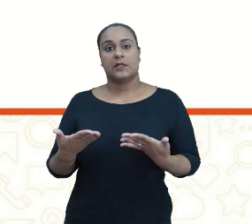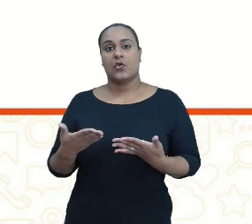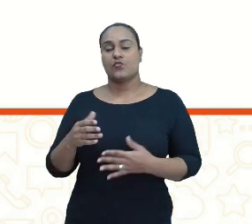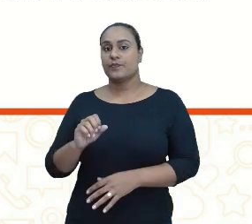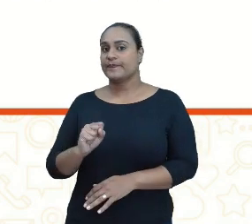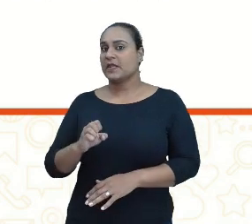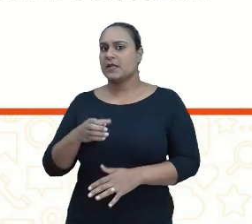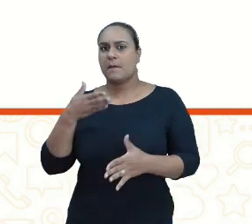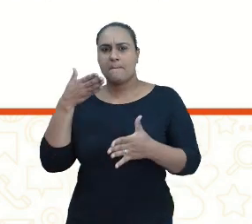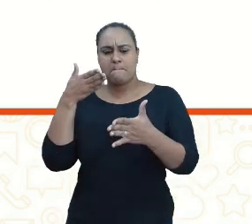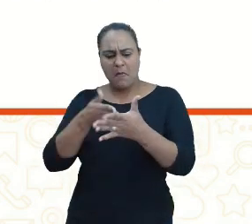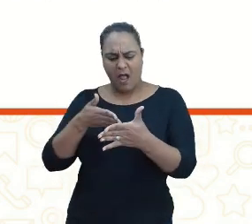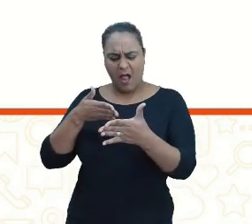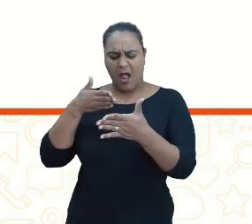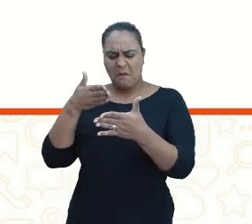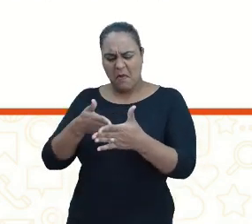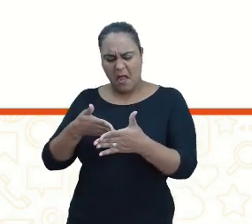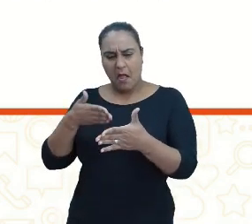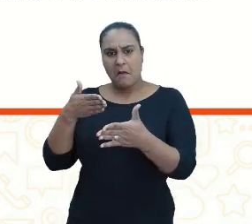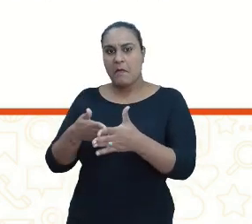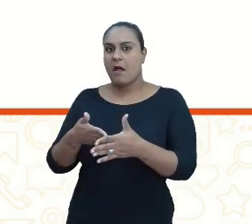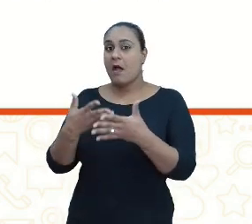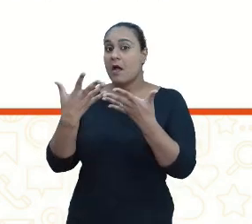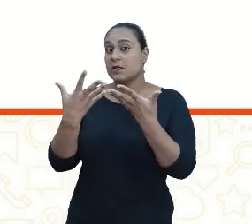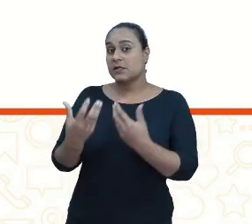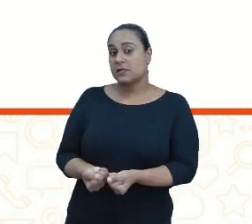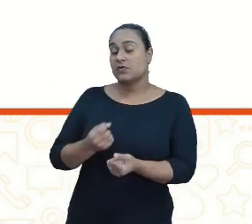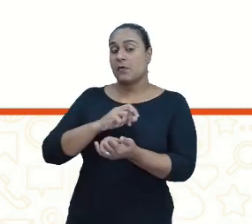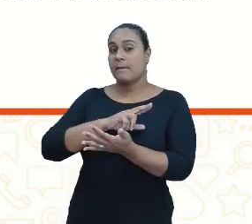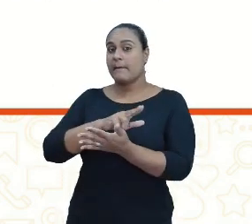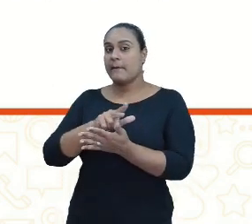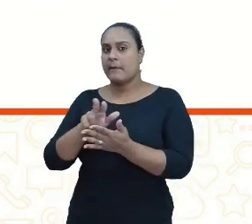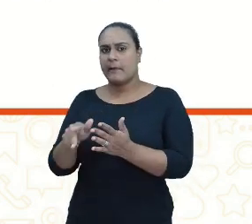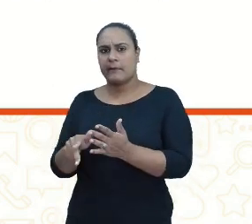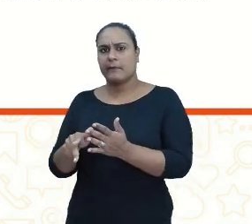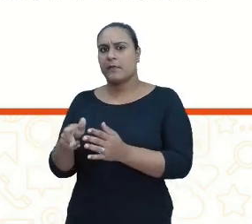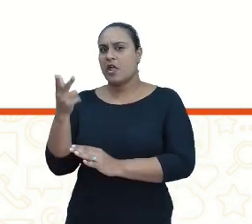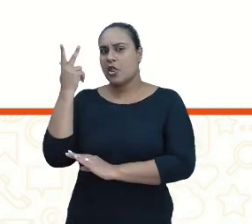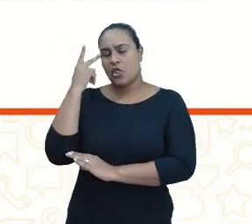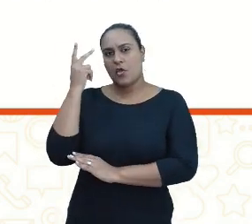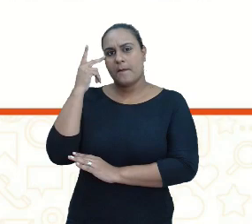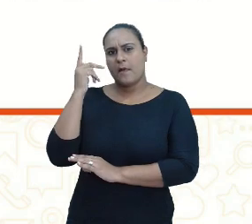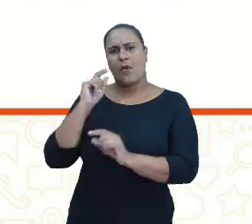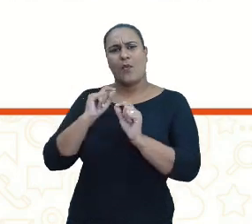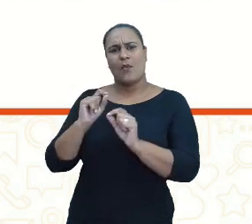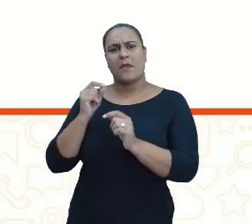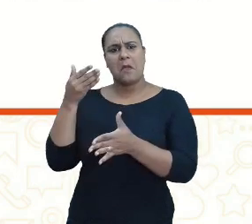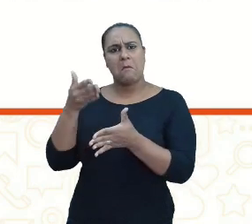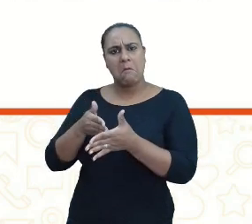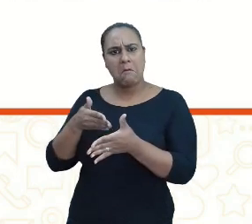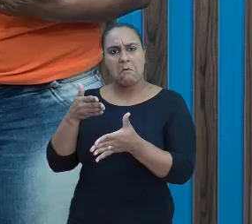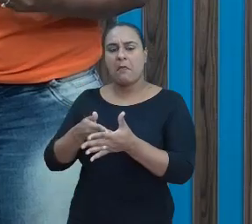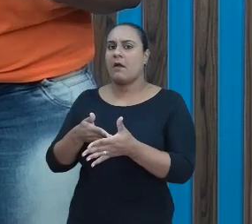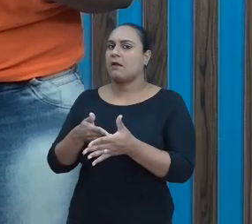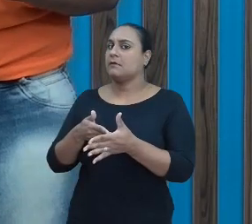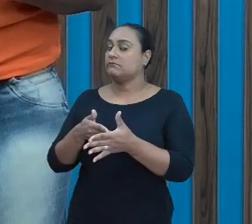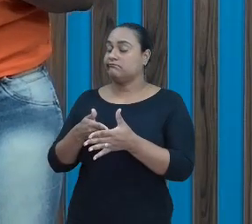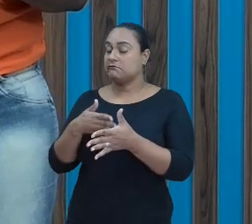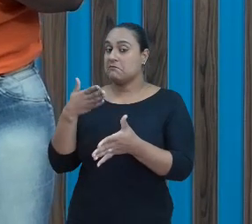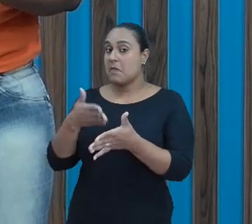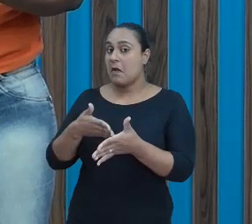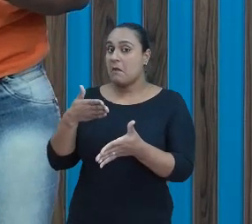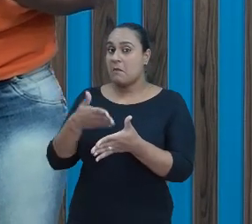barreira atitudinal, a aceitação à diversidade é algo normal. E o que é essa barreira atitudinal?